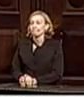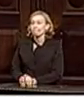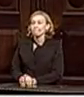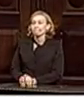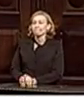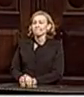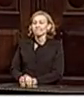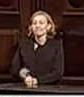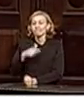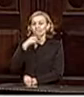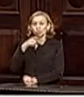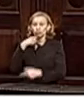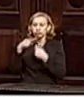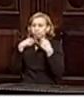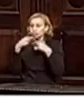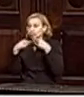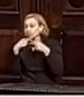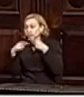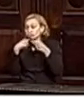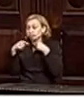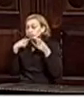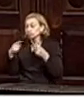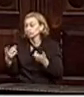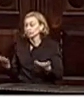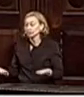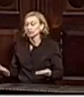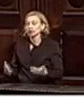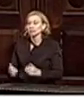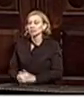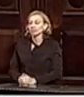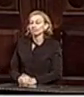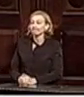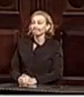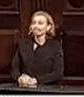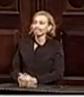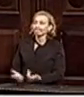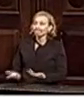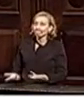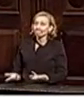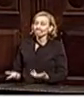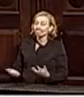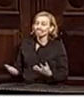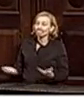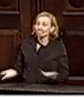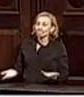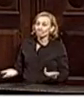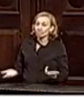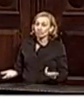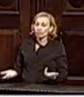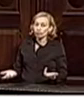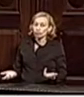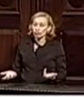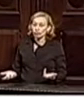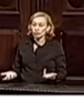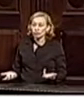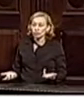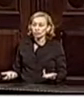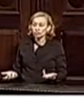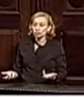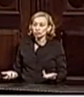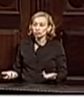muitas dúvidas ficaram entre o conflito de